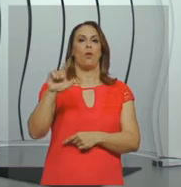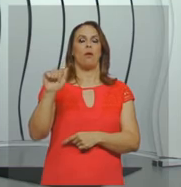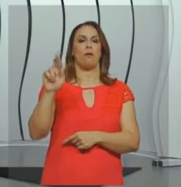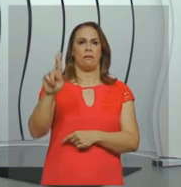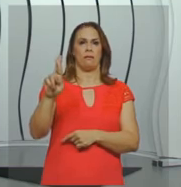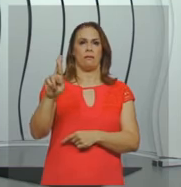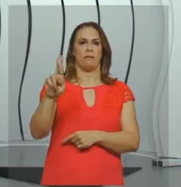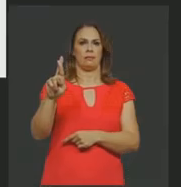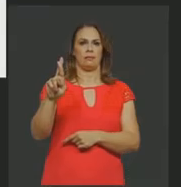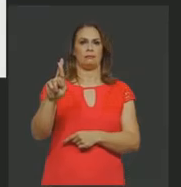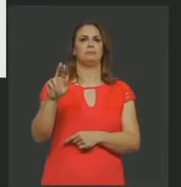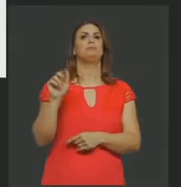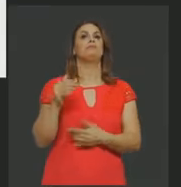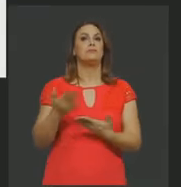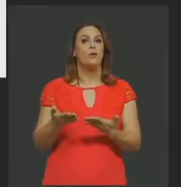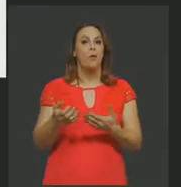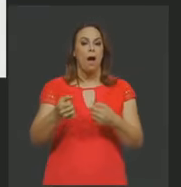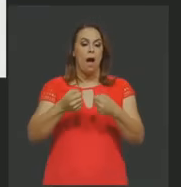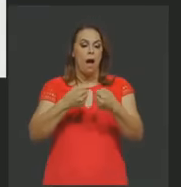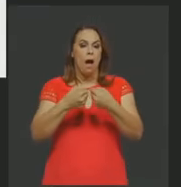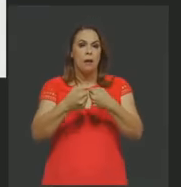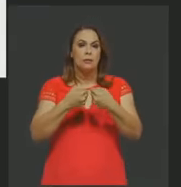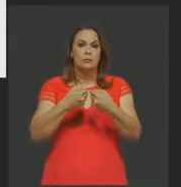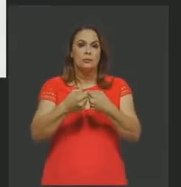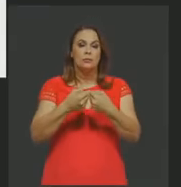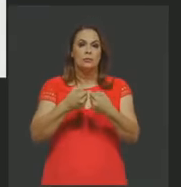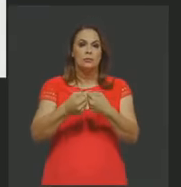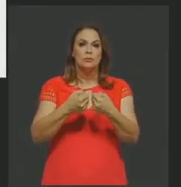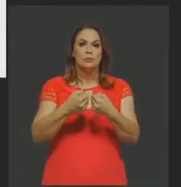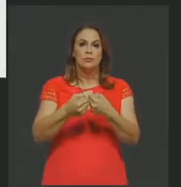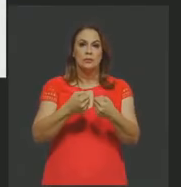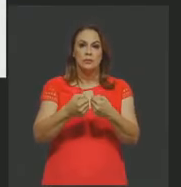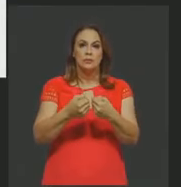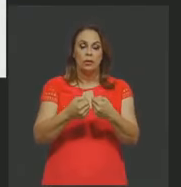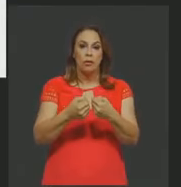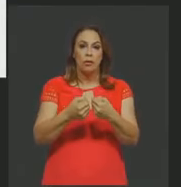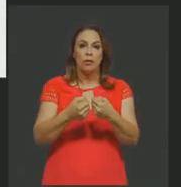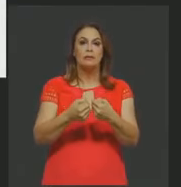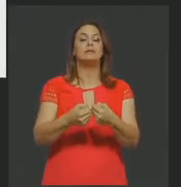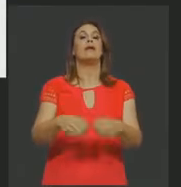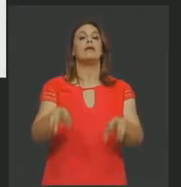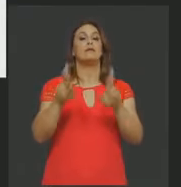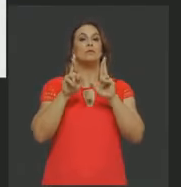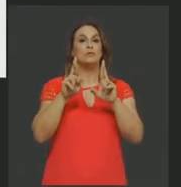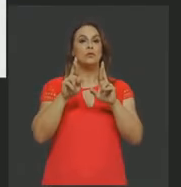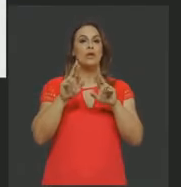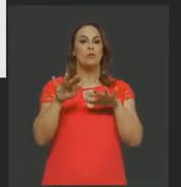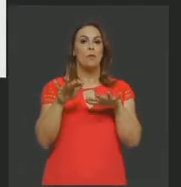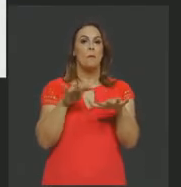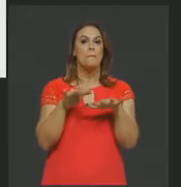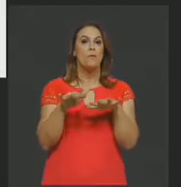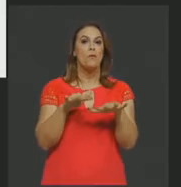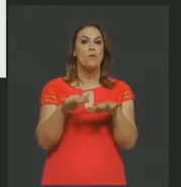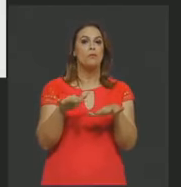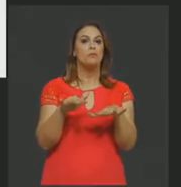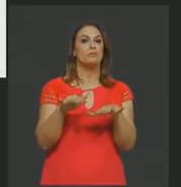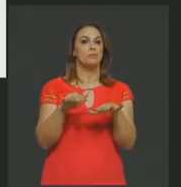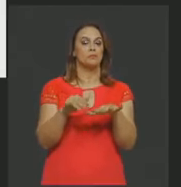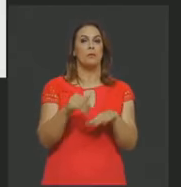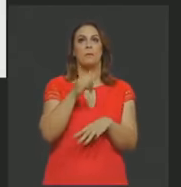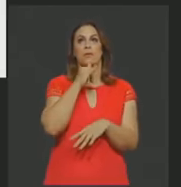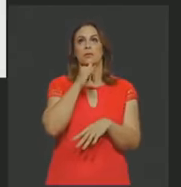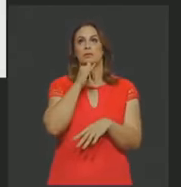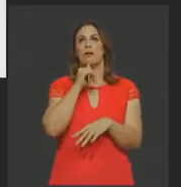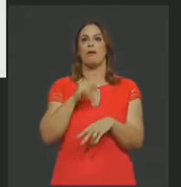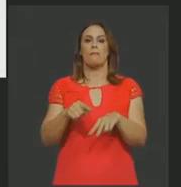ação e movimento, tá? A articulação, pegando aqui, né, vamos pegar um osso aqui da perna, né? Nós